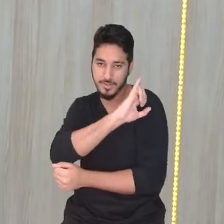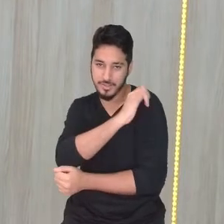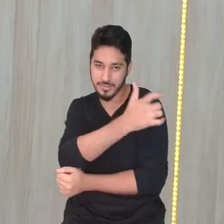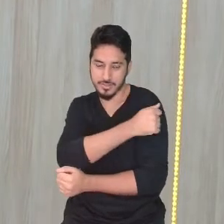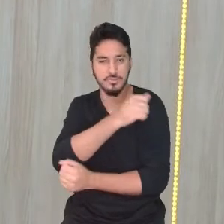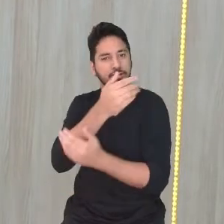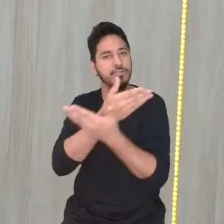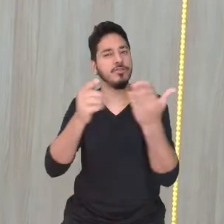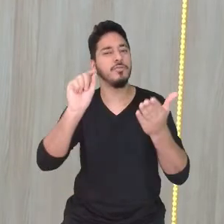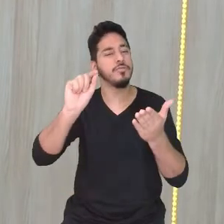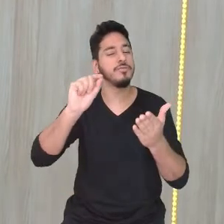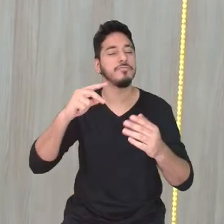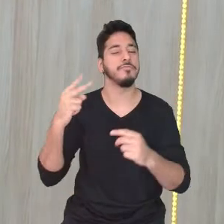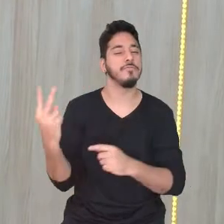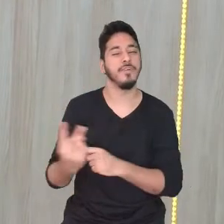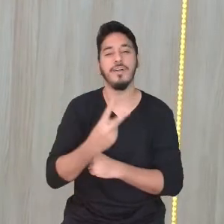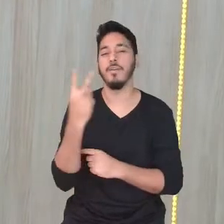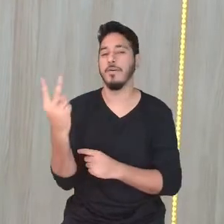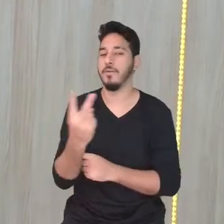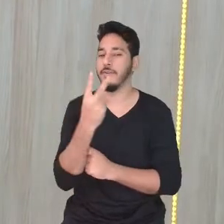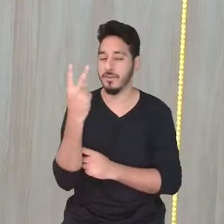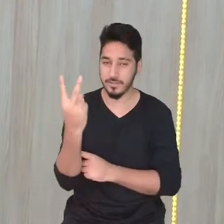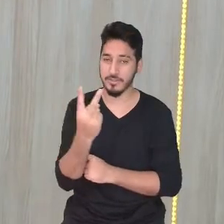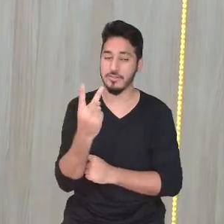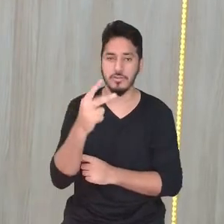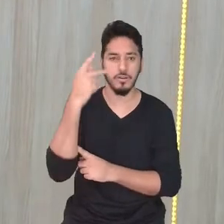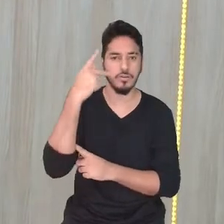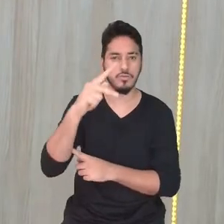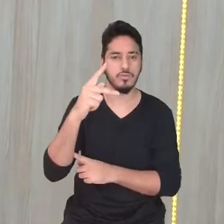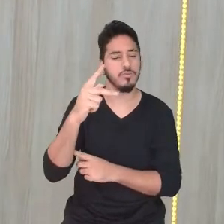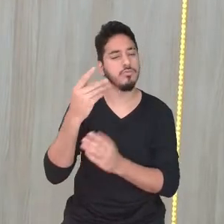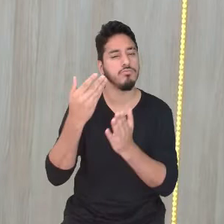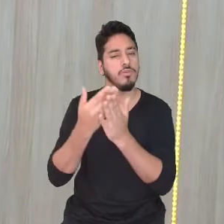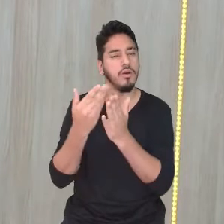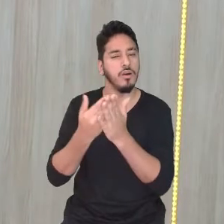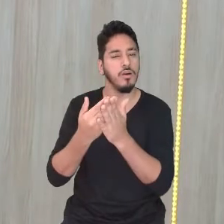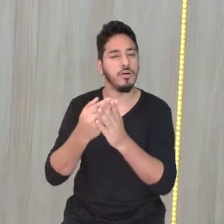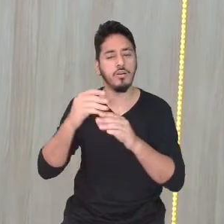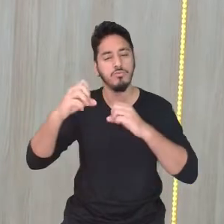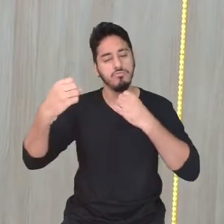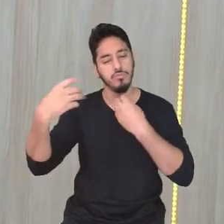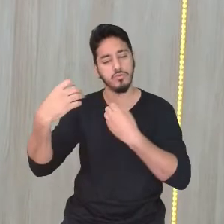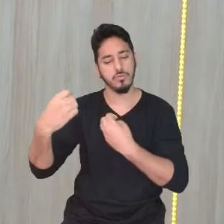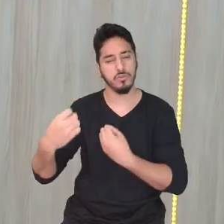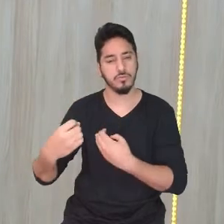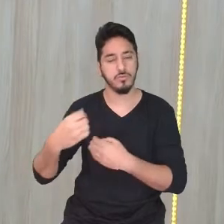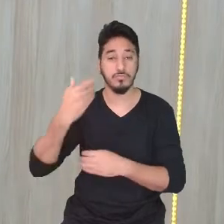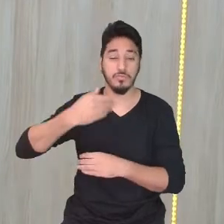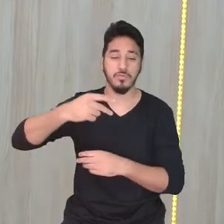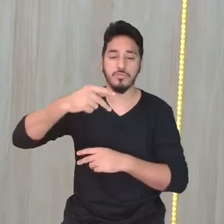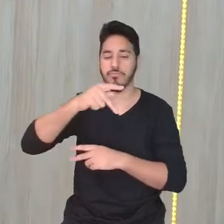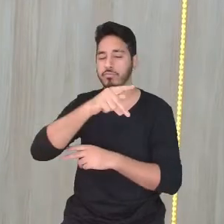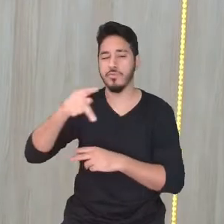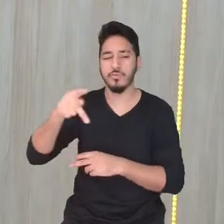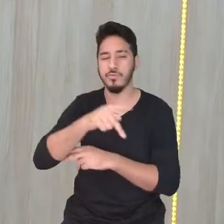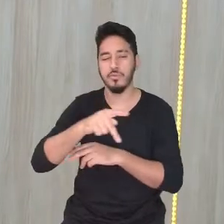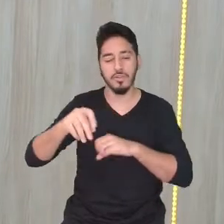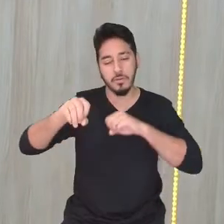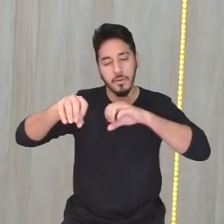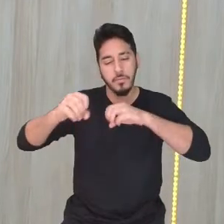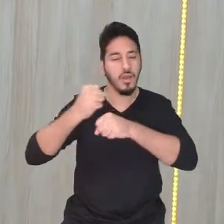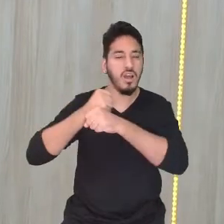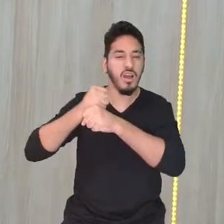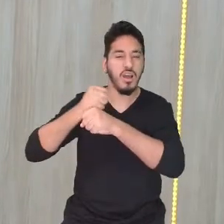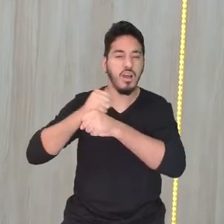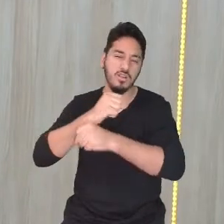certeza são pessoas que valorizam muito a sua educação. Fui professora há muitos anos da educação de jovens e